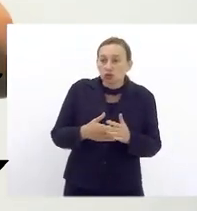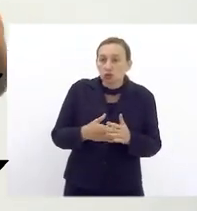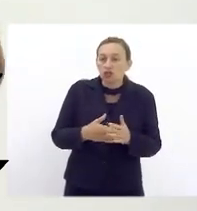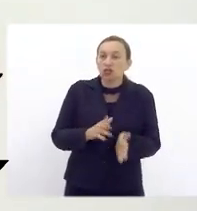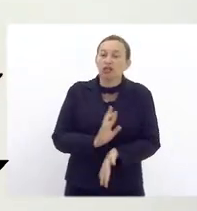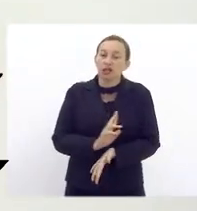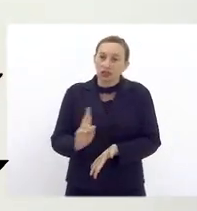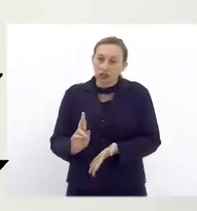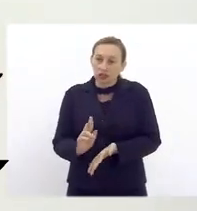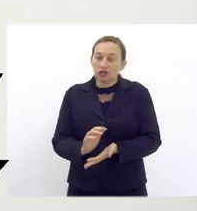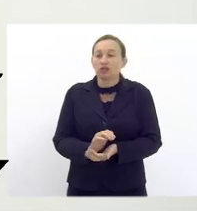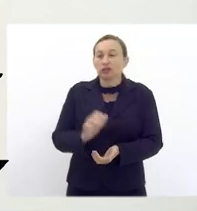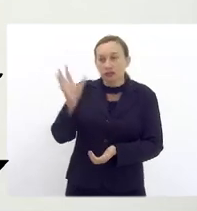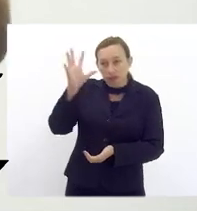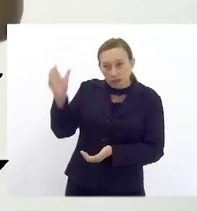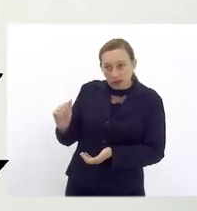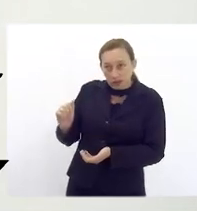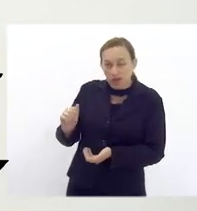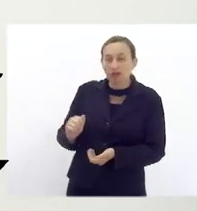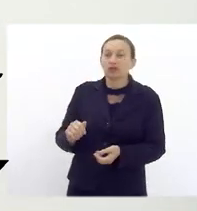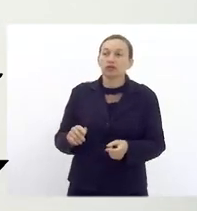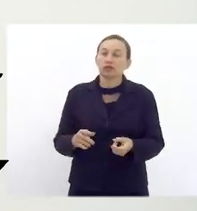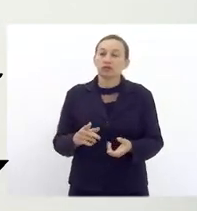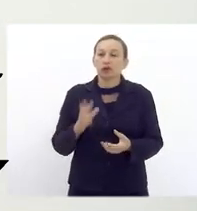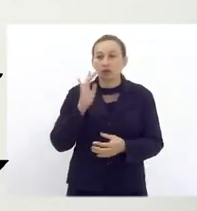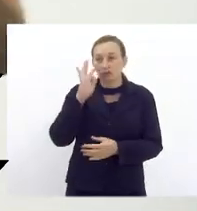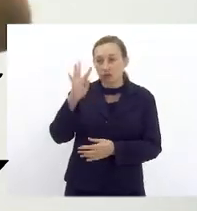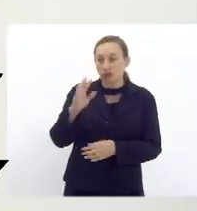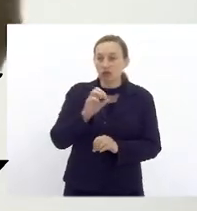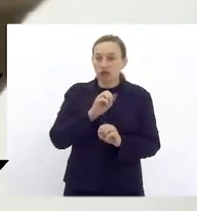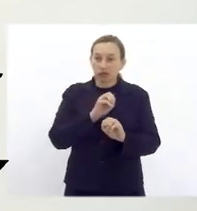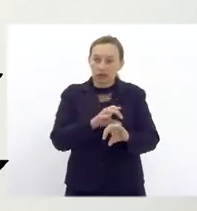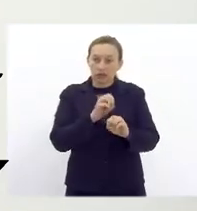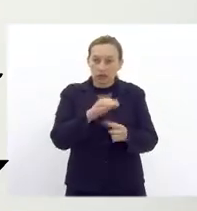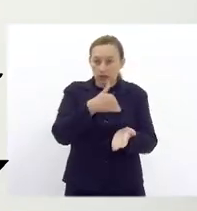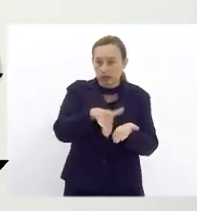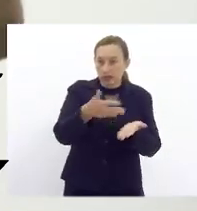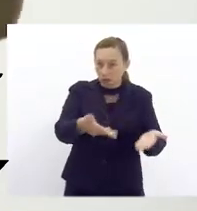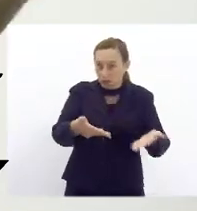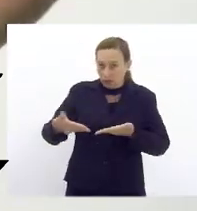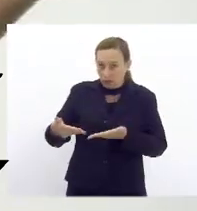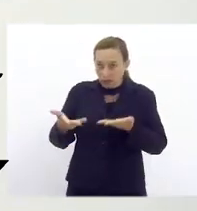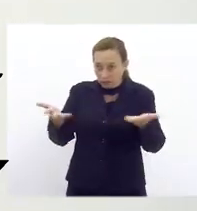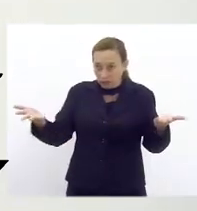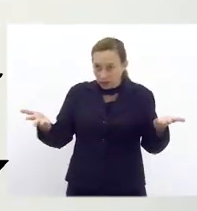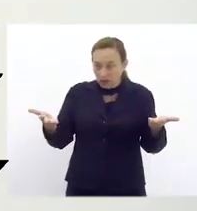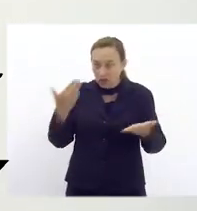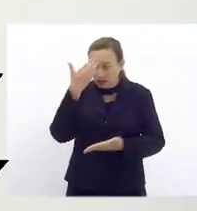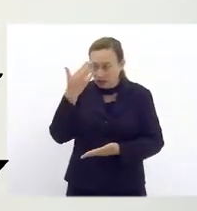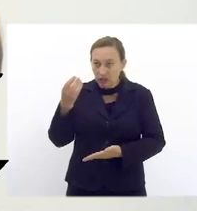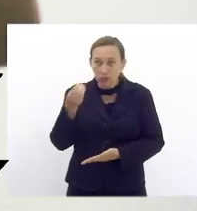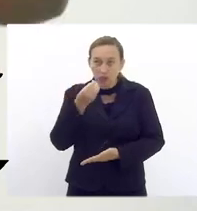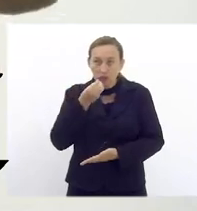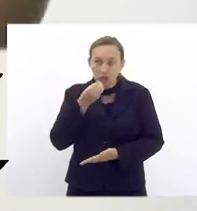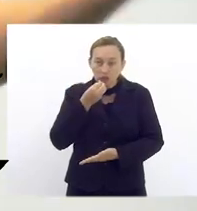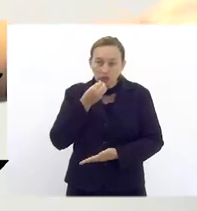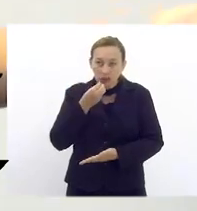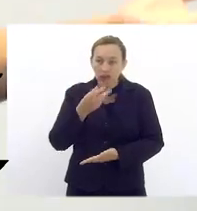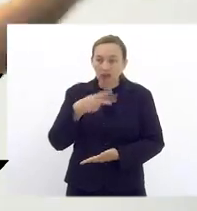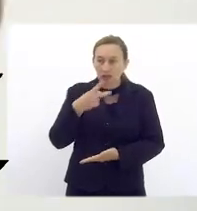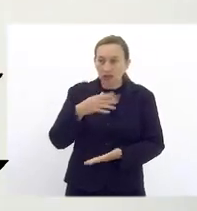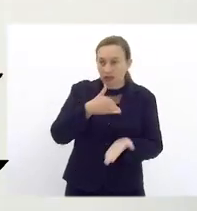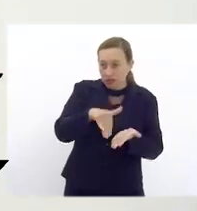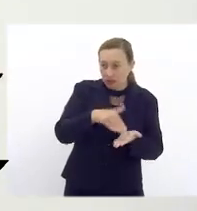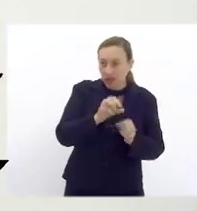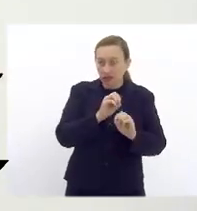credos e de todas as matrizes religiosas Esse é o sonho da secretaria e o convite está aberto Quero agradecer pela oportunidade e dizer que